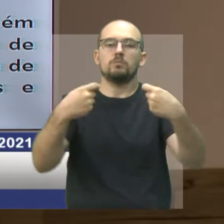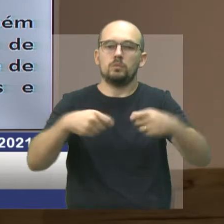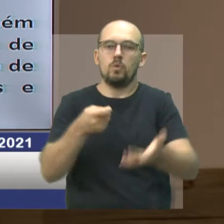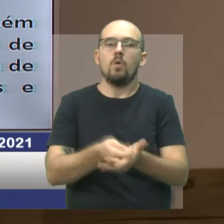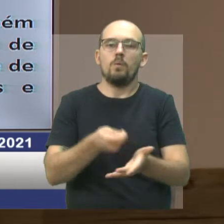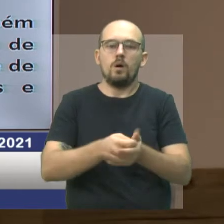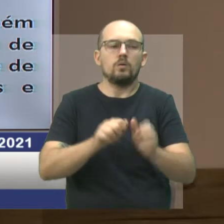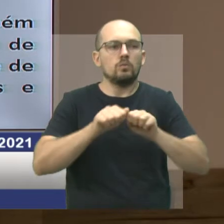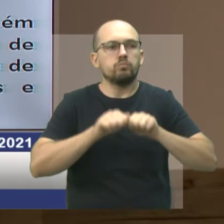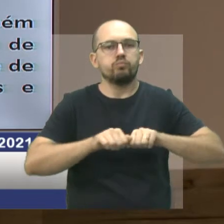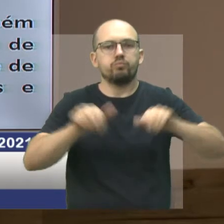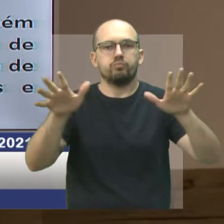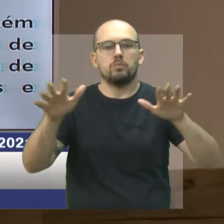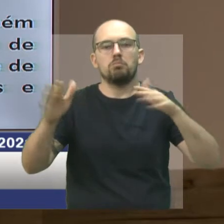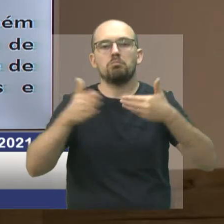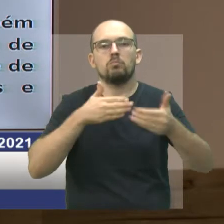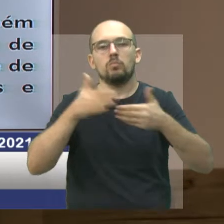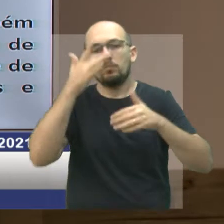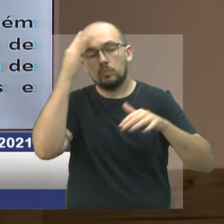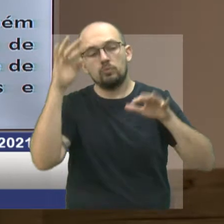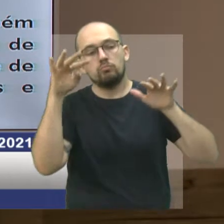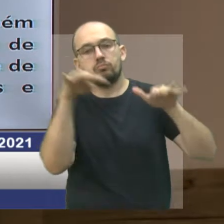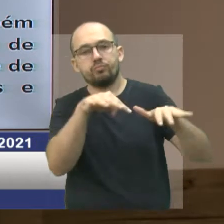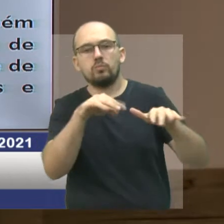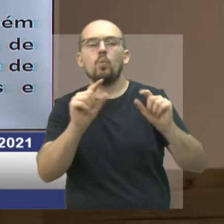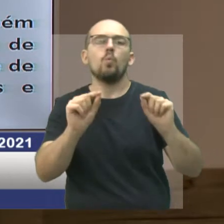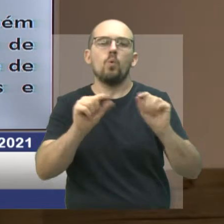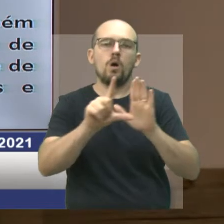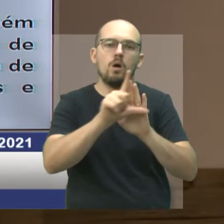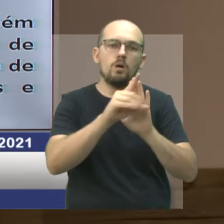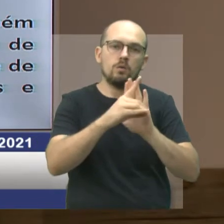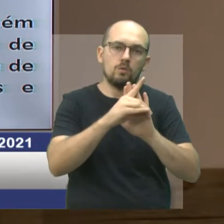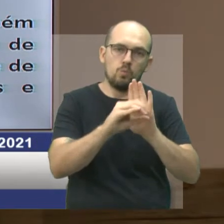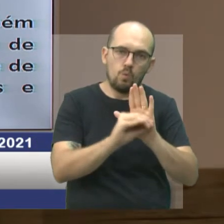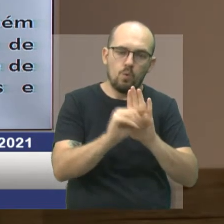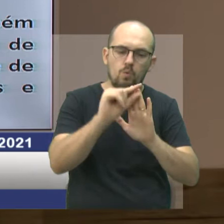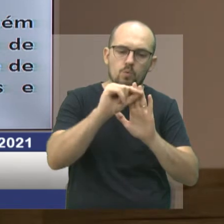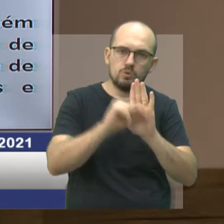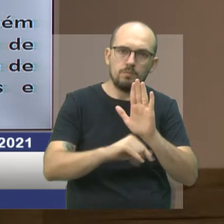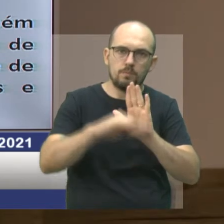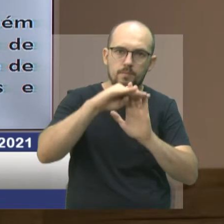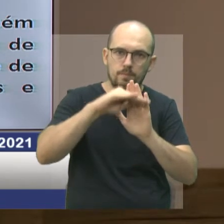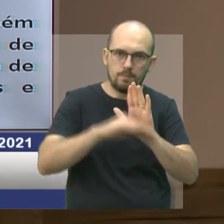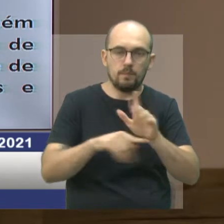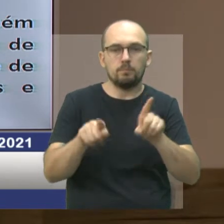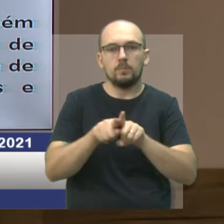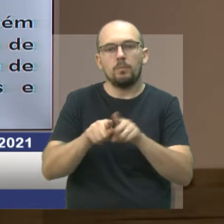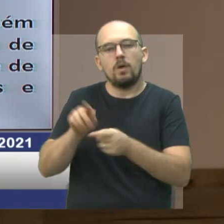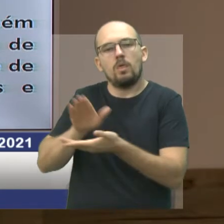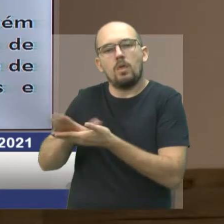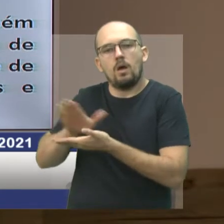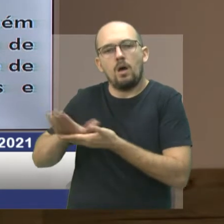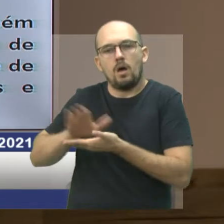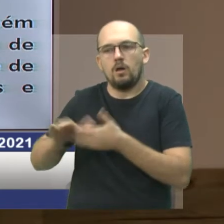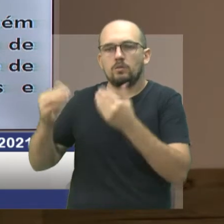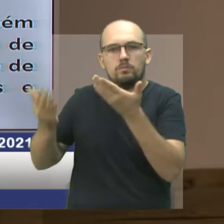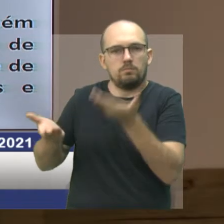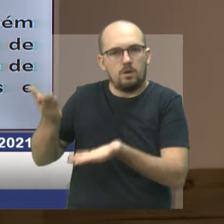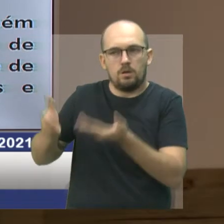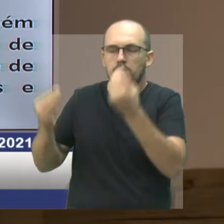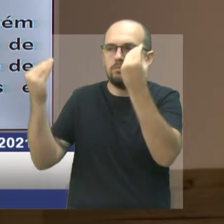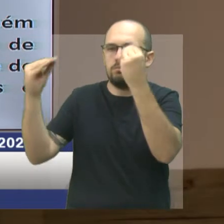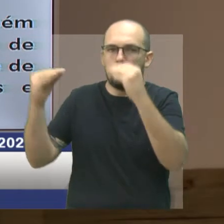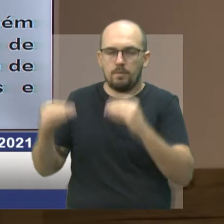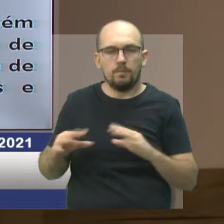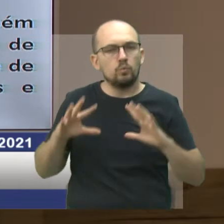os planos, orçamentos e lei de diretrizes orçamentárias, as prestações de contas e o respectivo